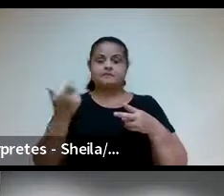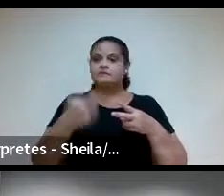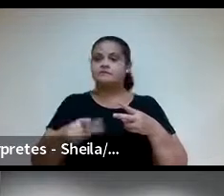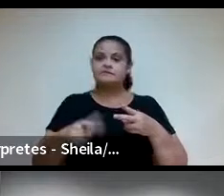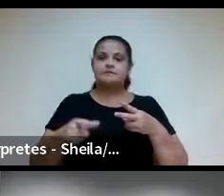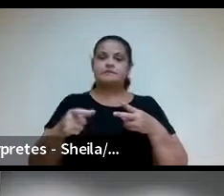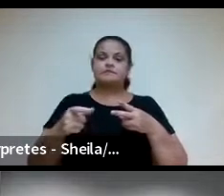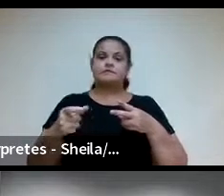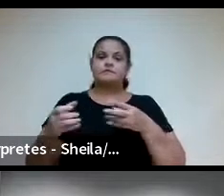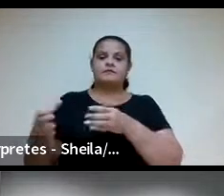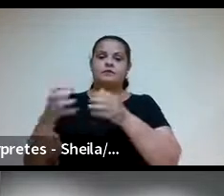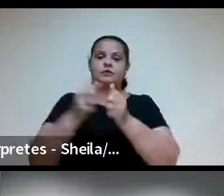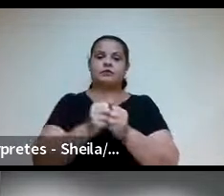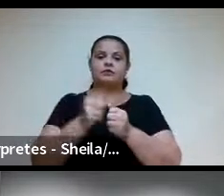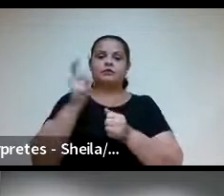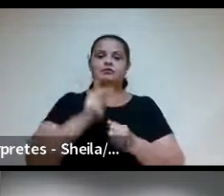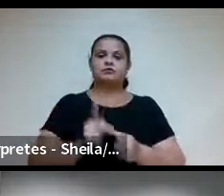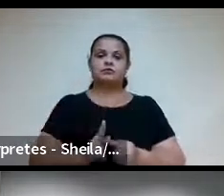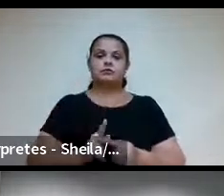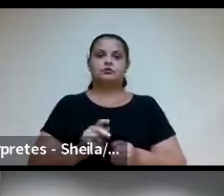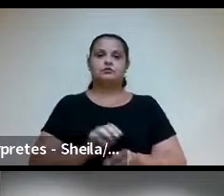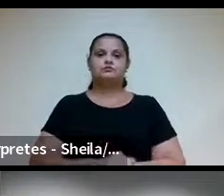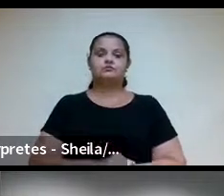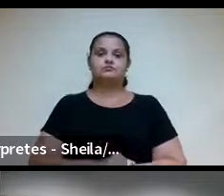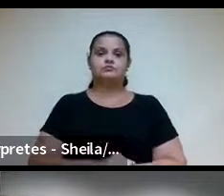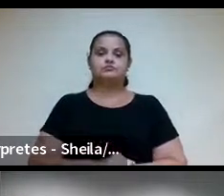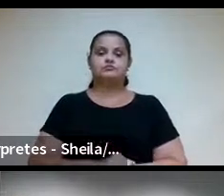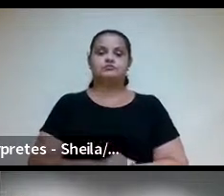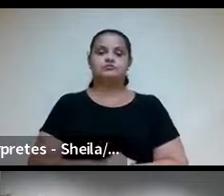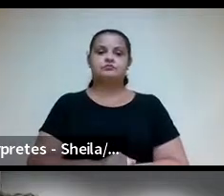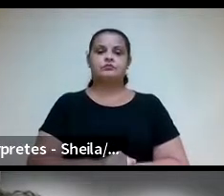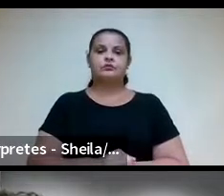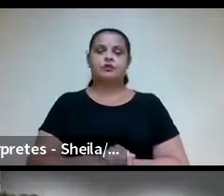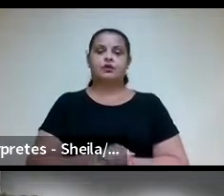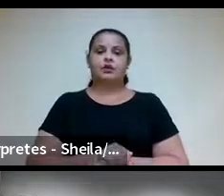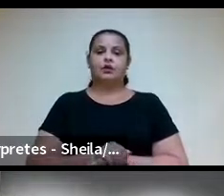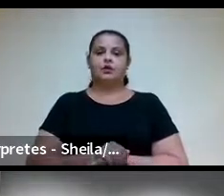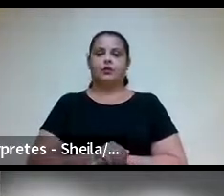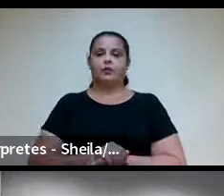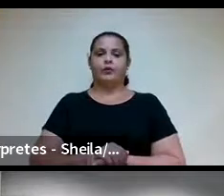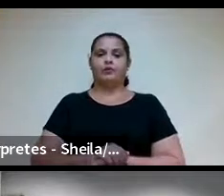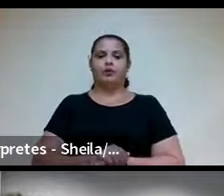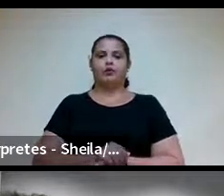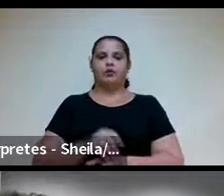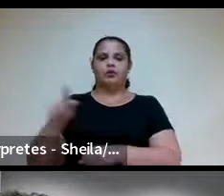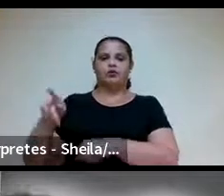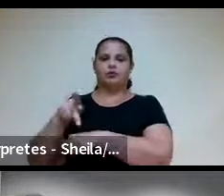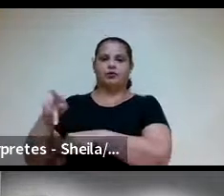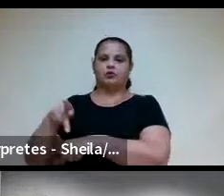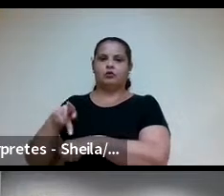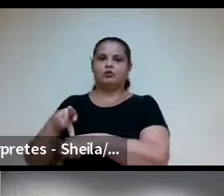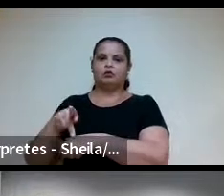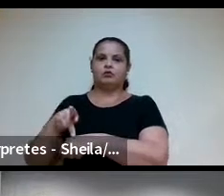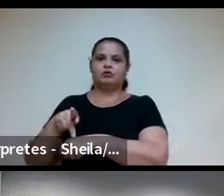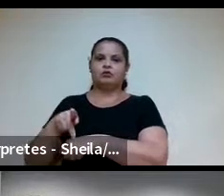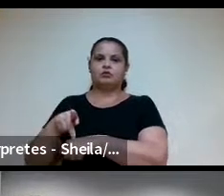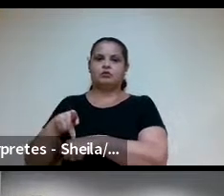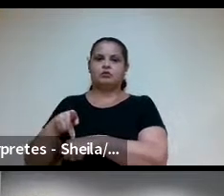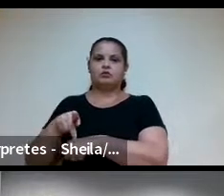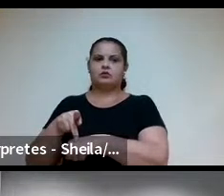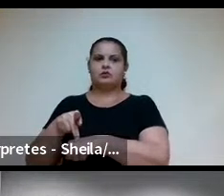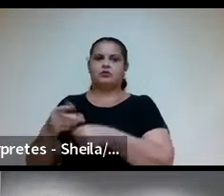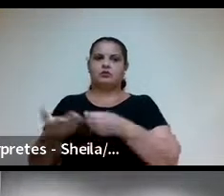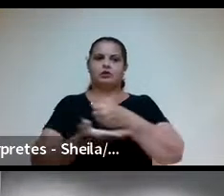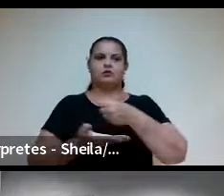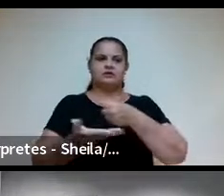para integrar o polo passivo da demanda, pois, embora a multa lhe seja devida, a participação da Procuradoria da Fazenda Nacional só se